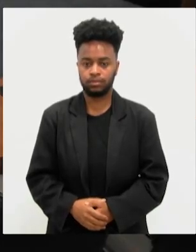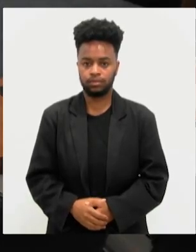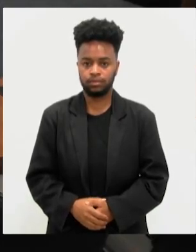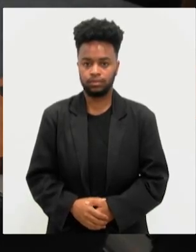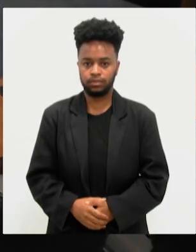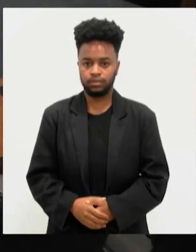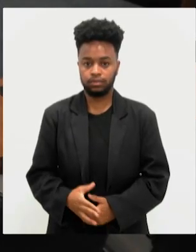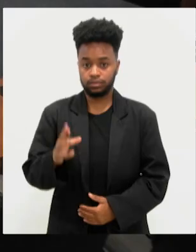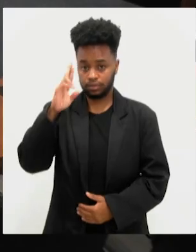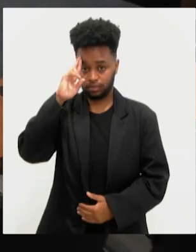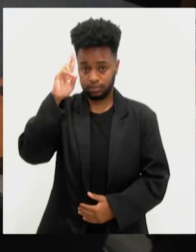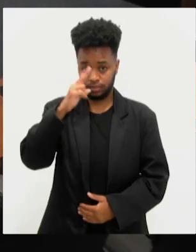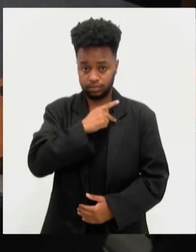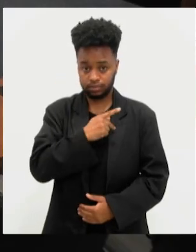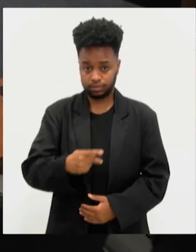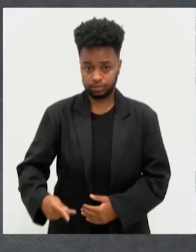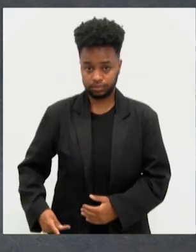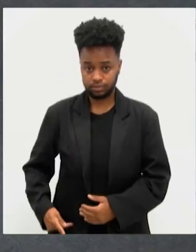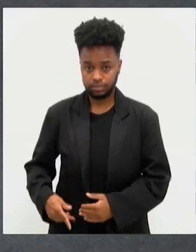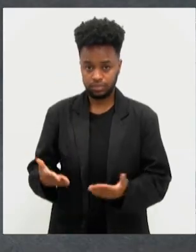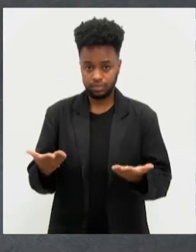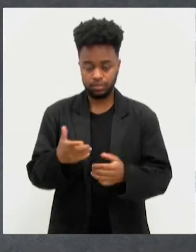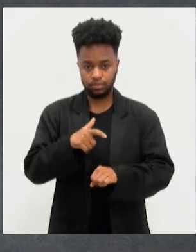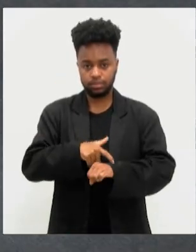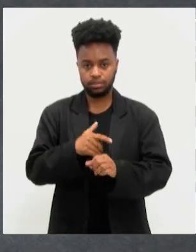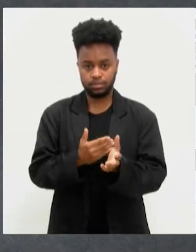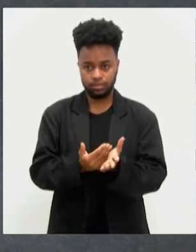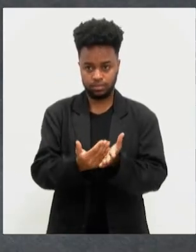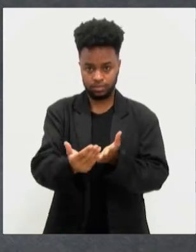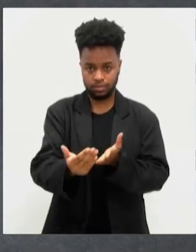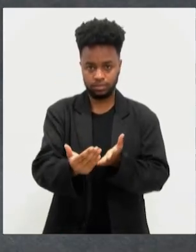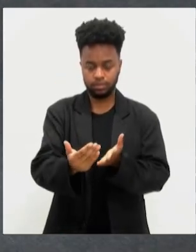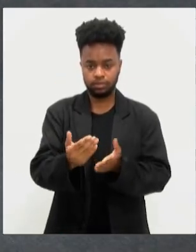Senhor presidente do expediente inicial,